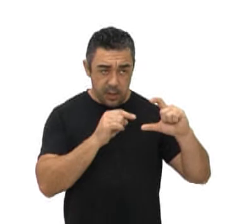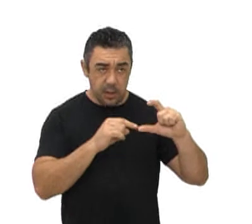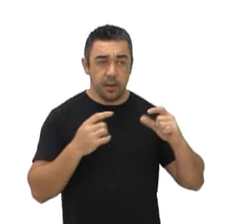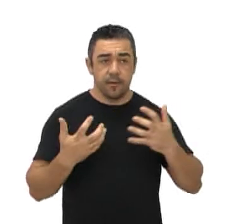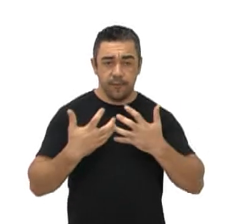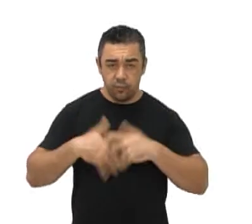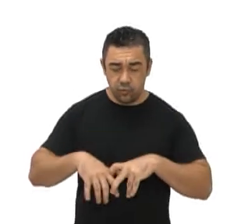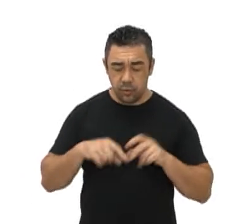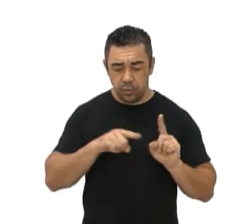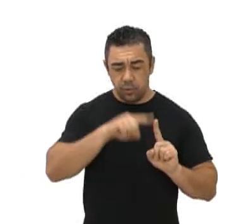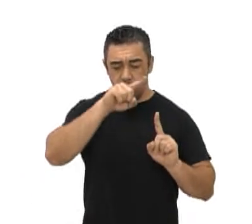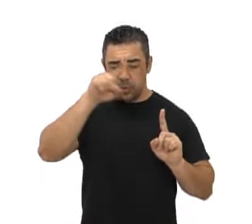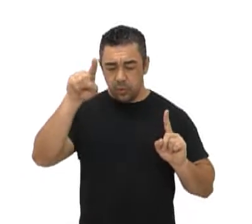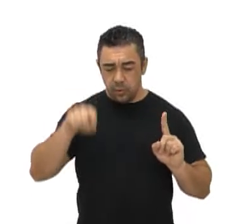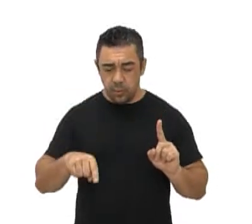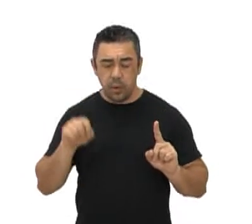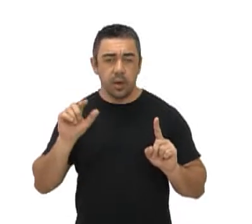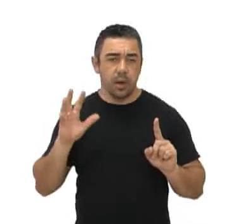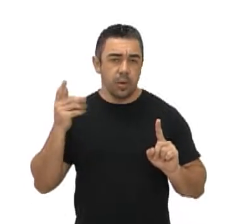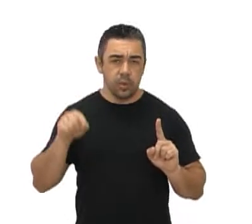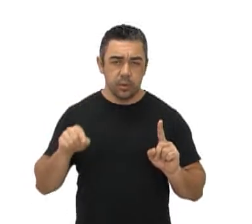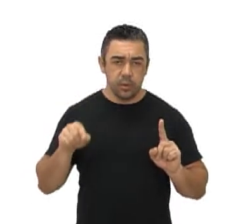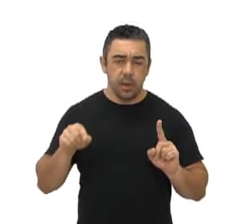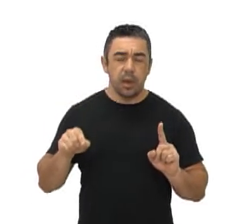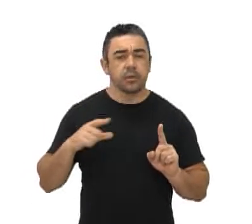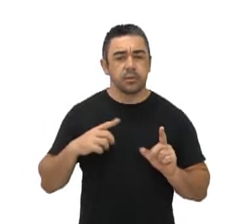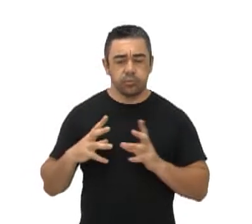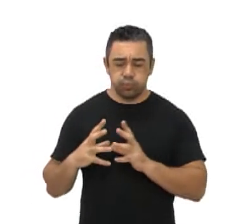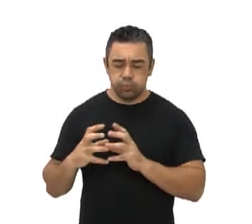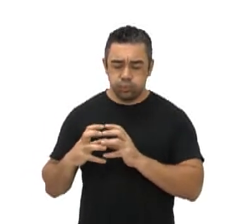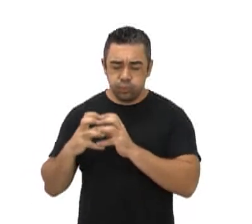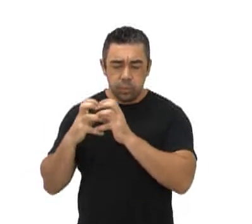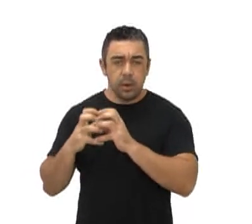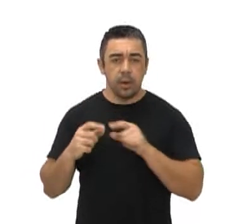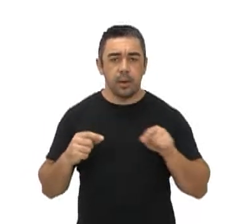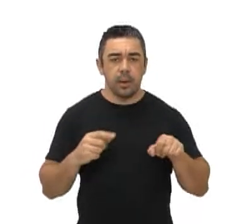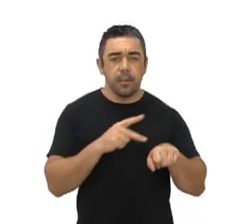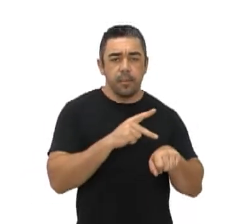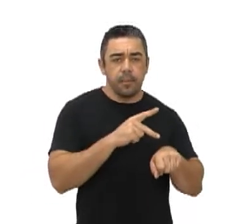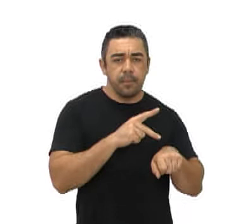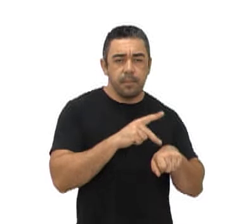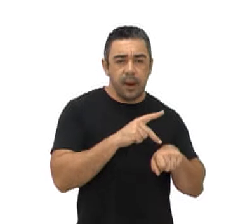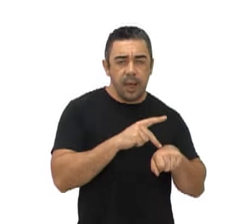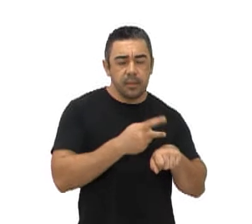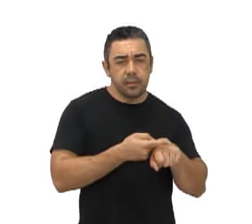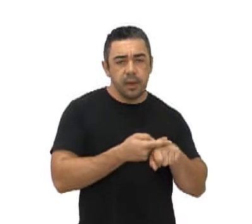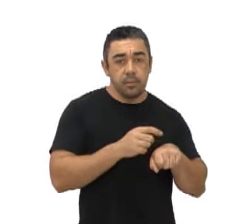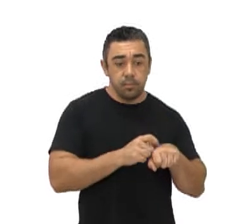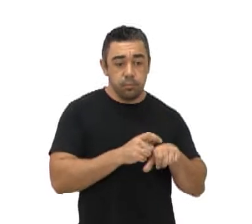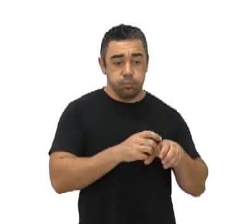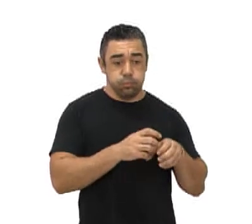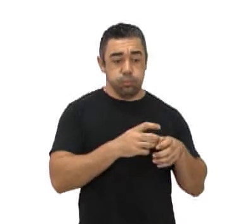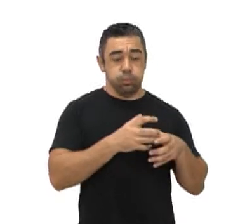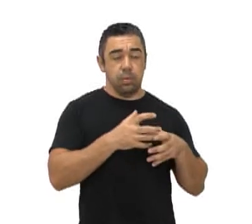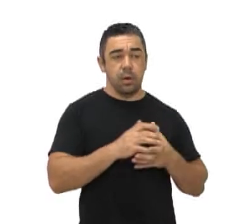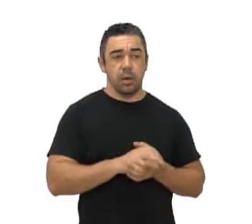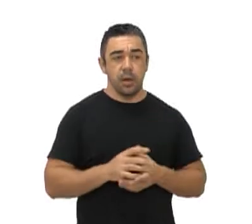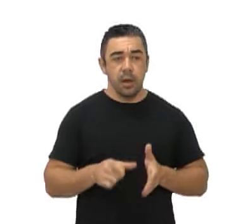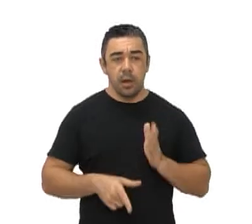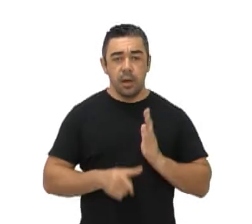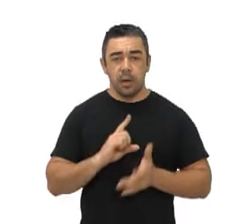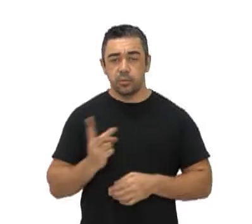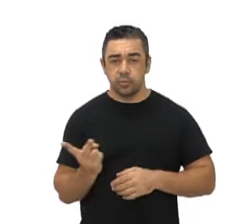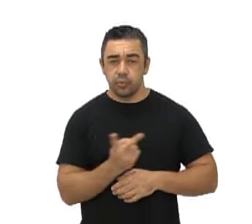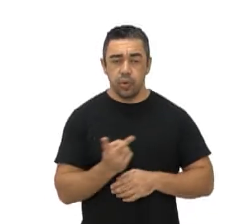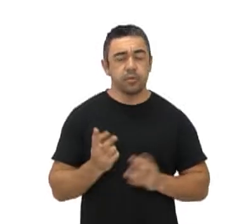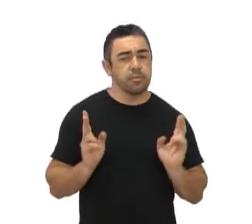funcionando, a barra de chumbo vai se desgastando e a de prata vai ficando mais espessa. No início do experimento, as duas barras